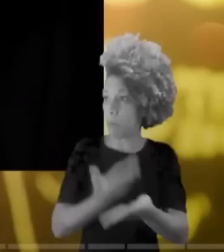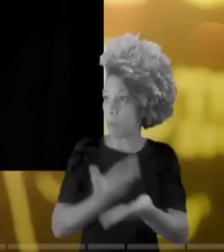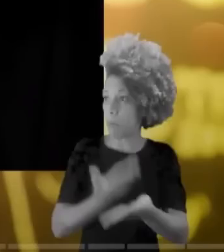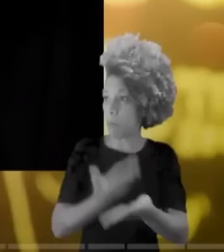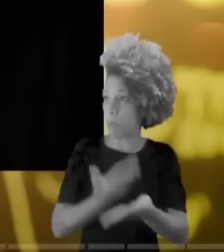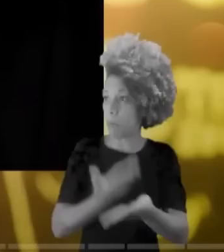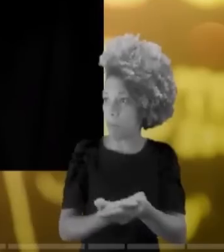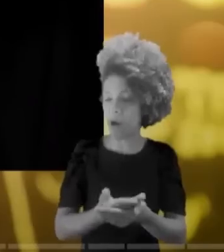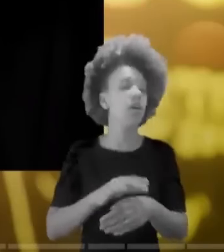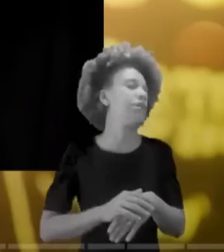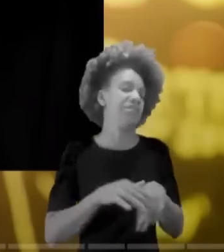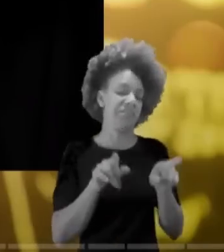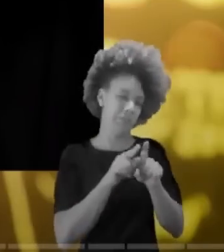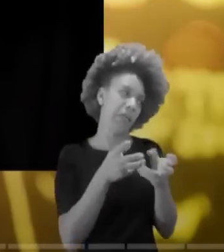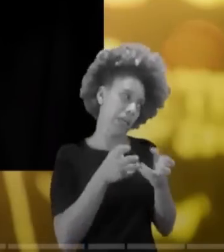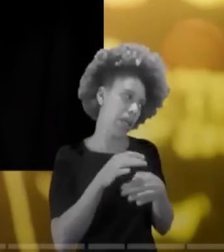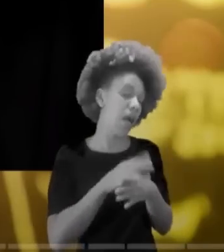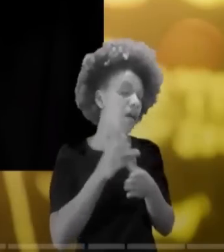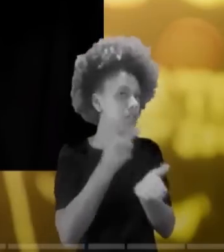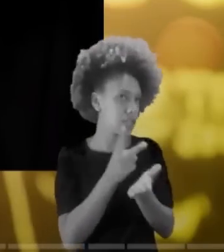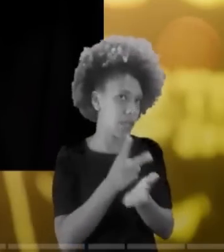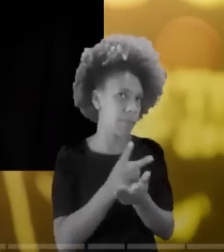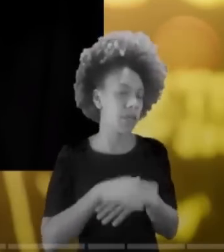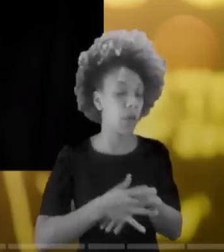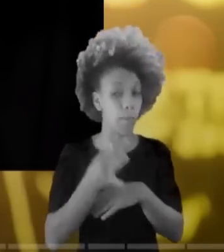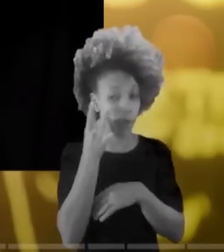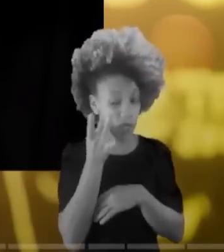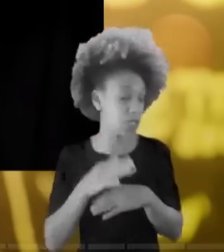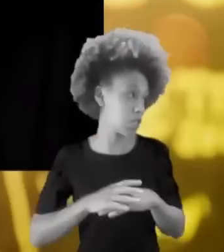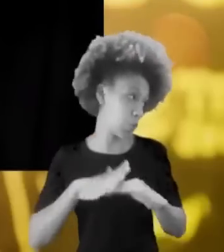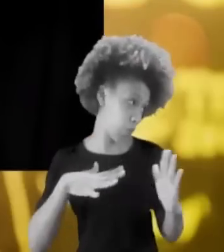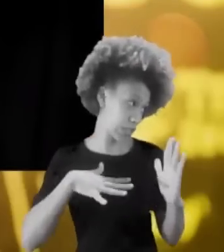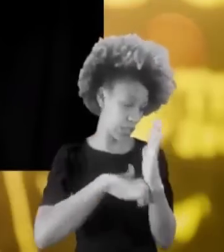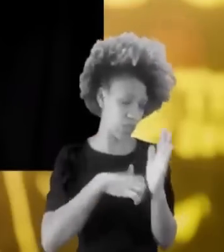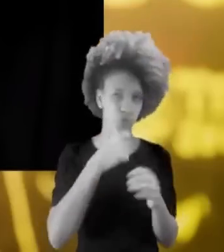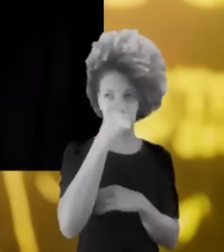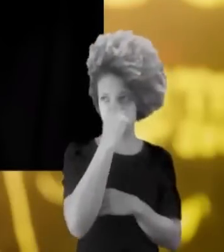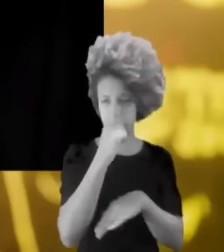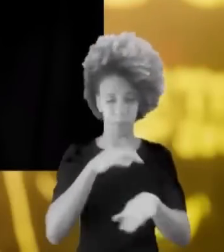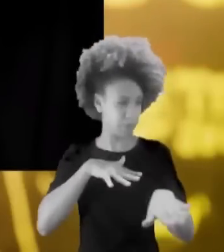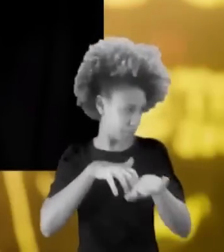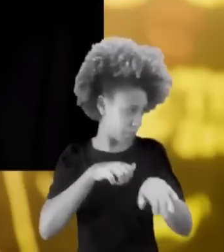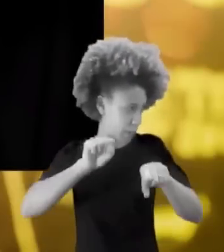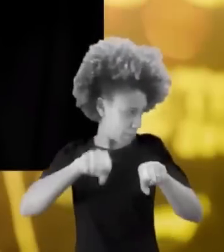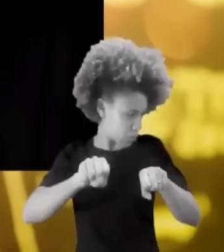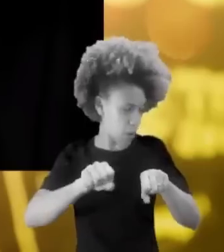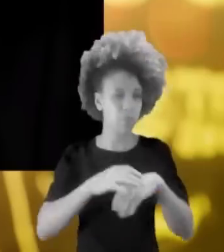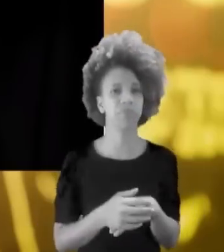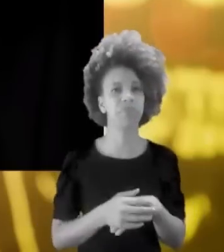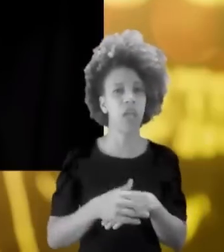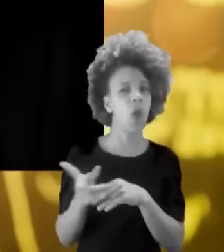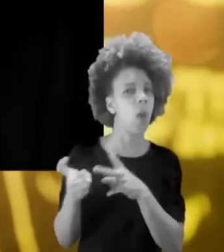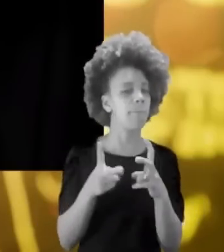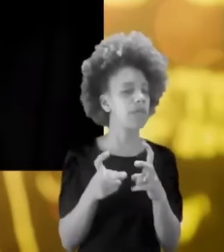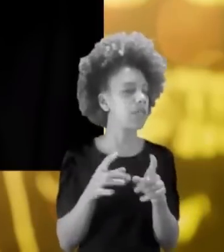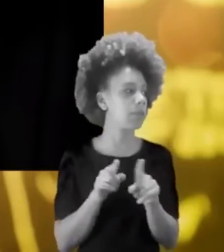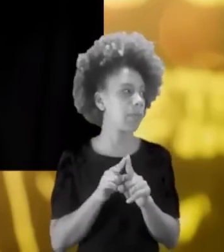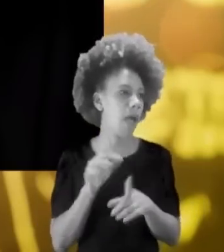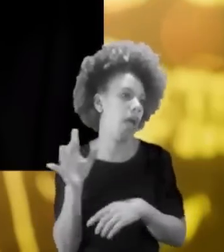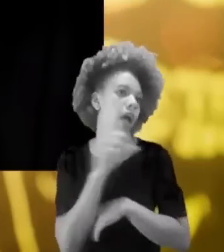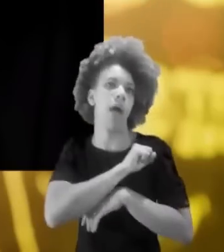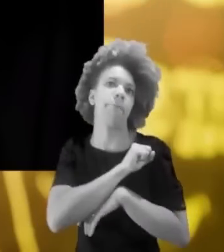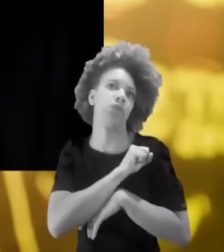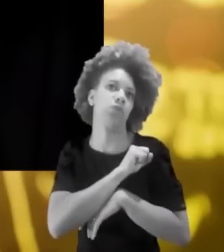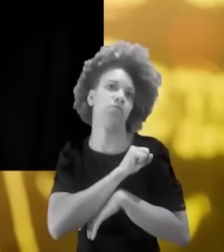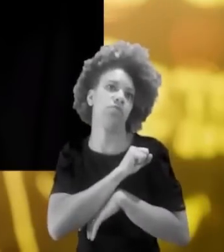ó eu garanto que ver mesmo é porque assim eu sempre quando eu presencio um acidente com um motoboy eu observo que rapidamente